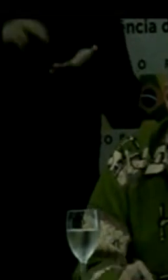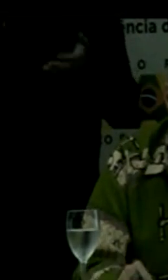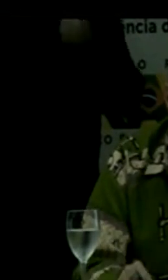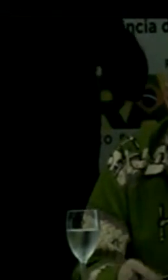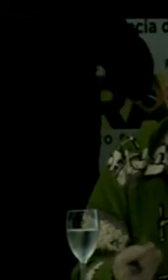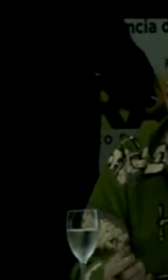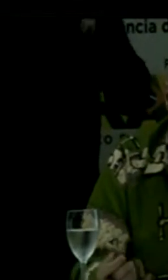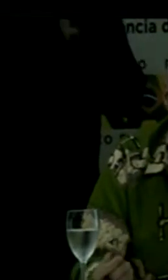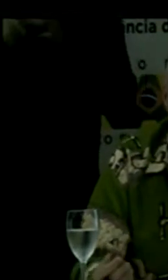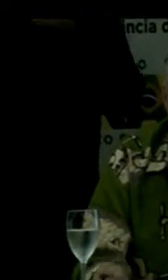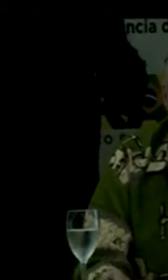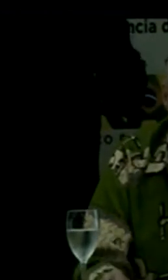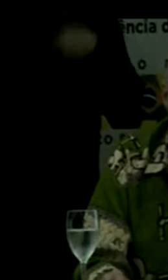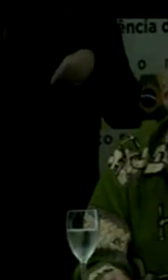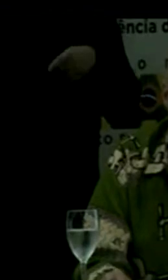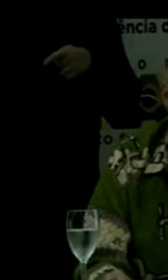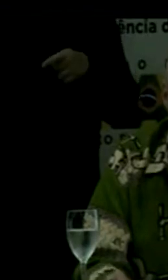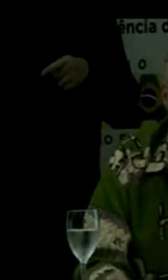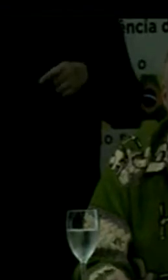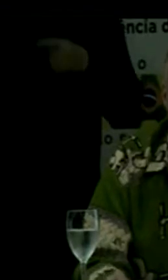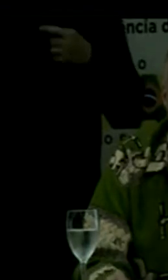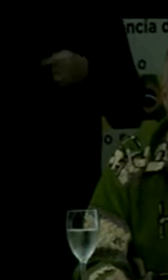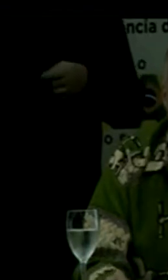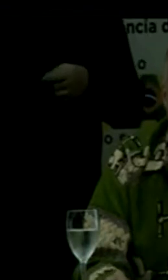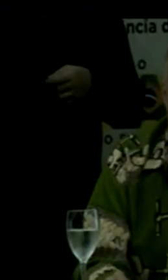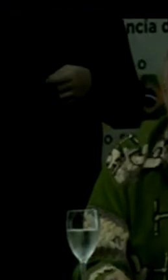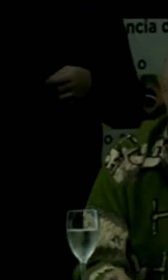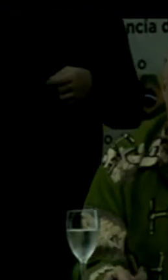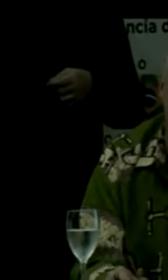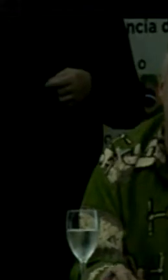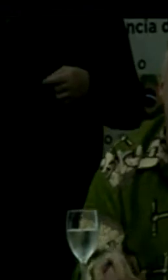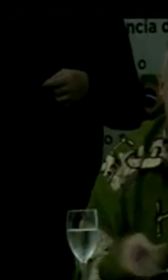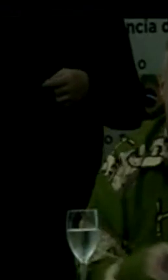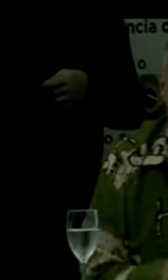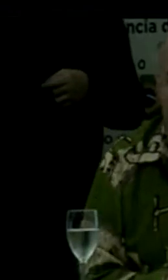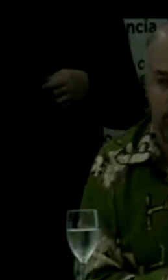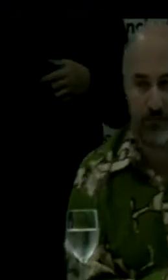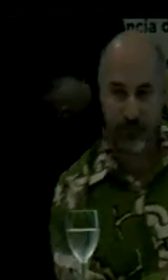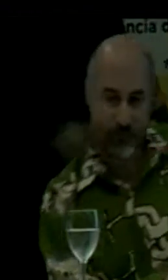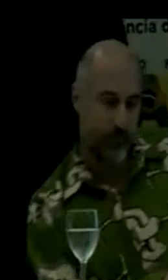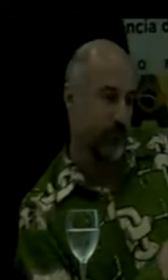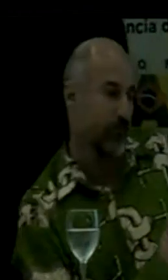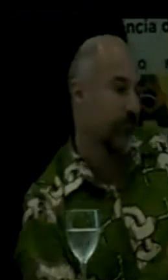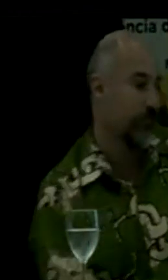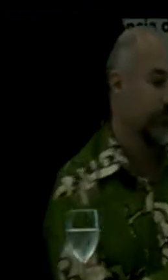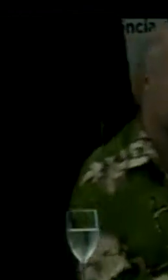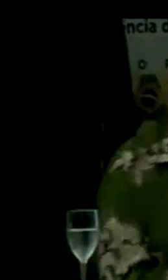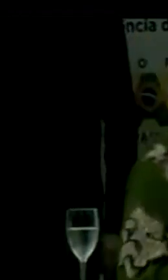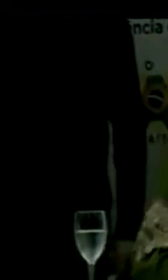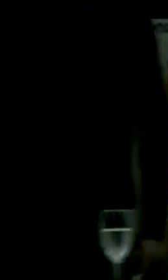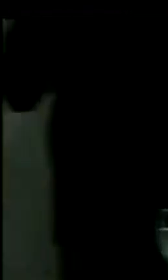plenária contra a criminalização das entidades da sociedade civil. Muito obrigado.